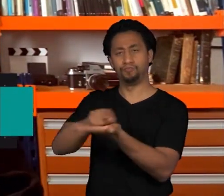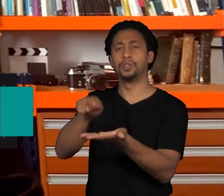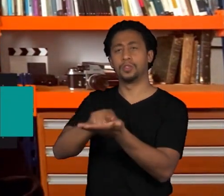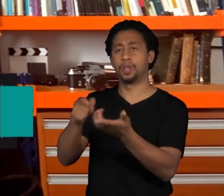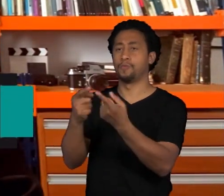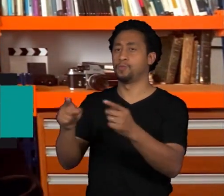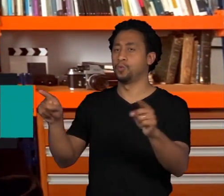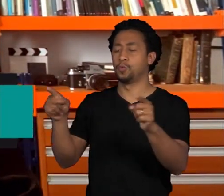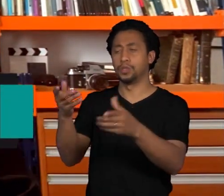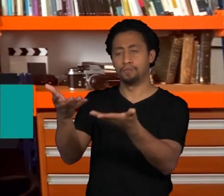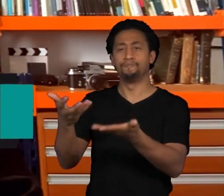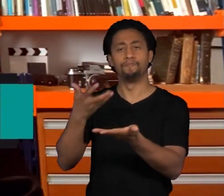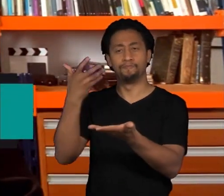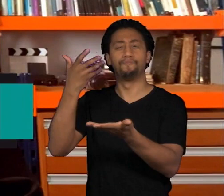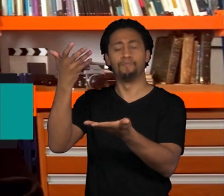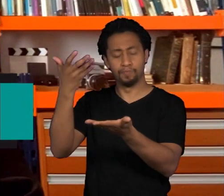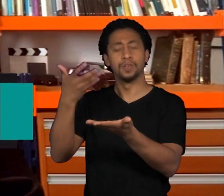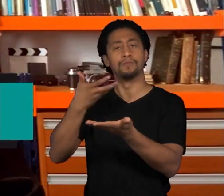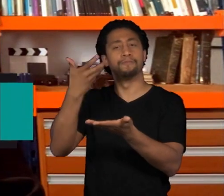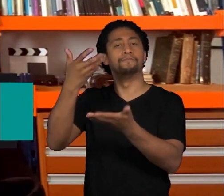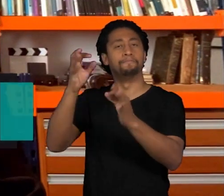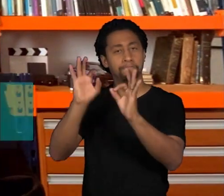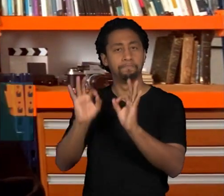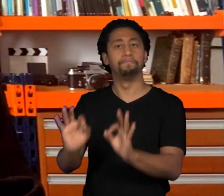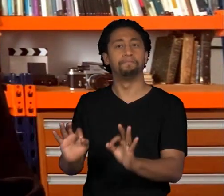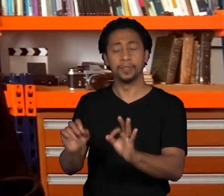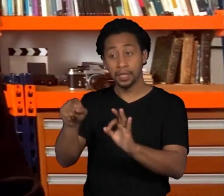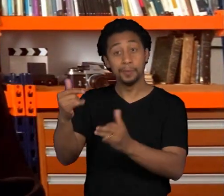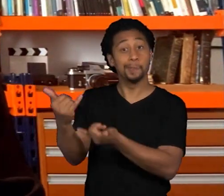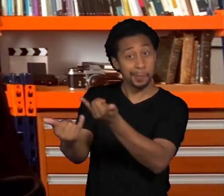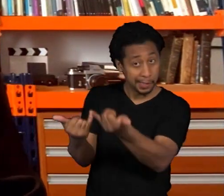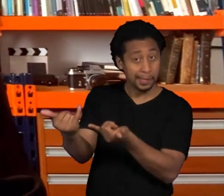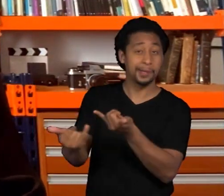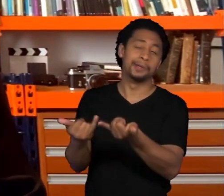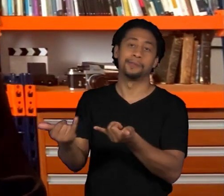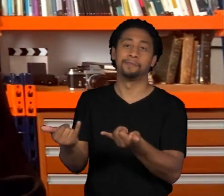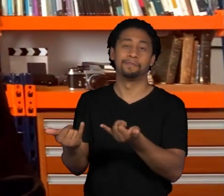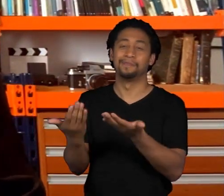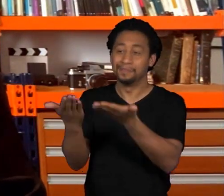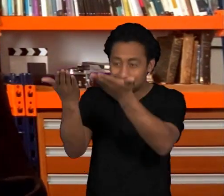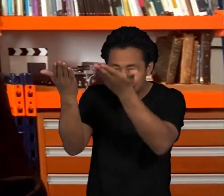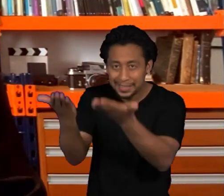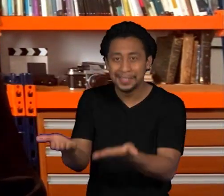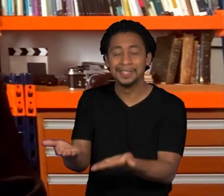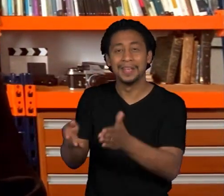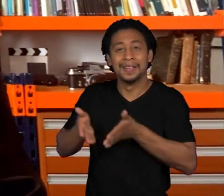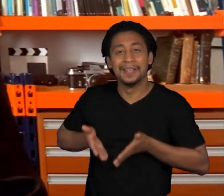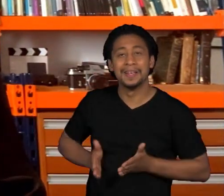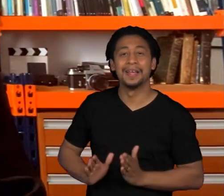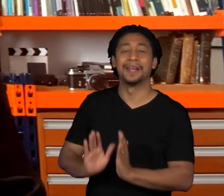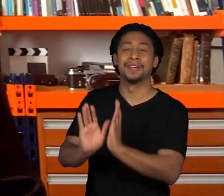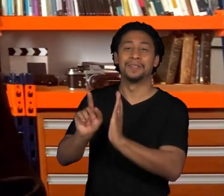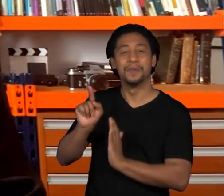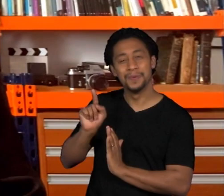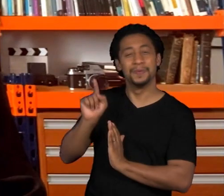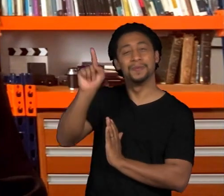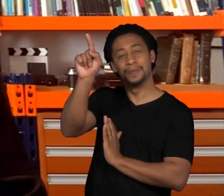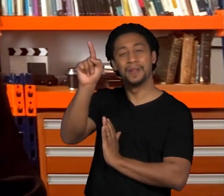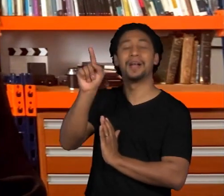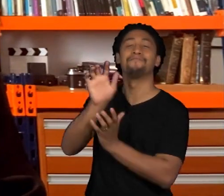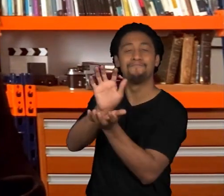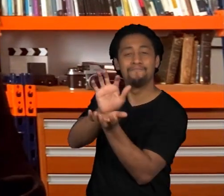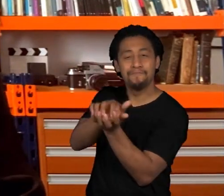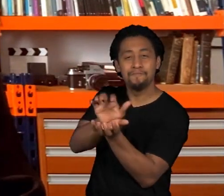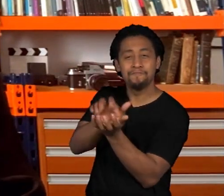Antônio canta e encanta Antônio brinca Antônio Pernambucano de todos os cantos